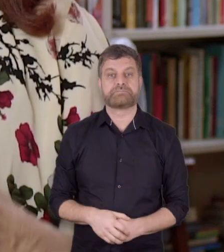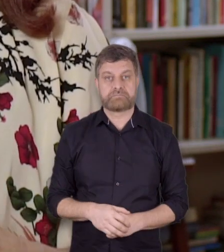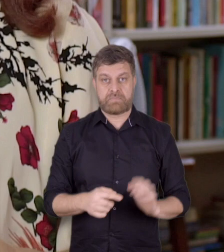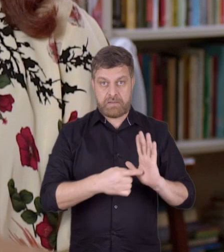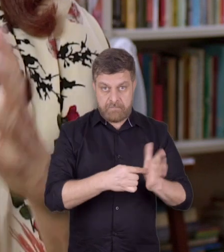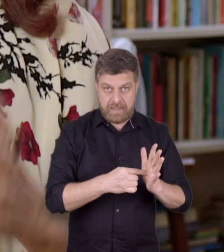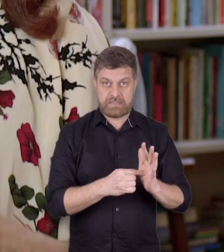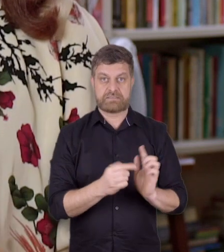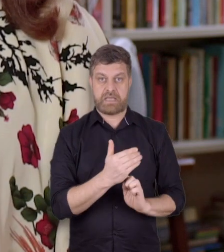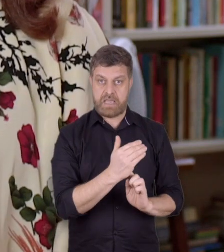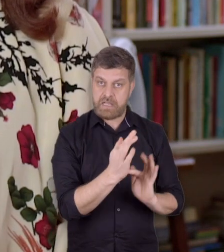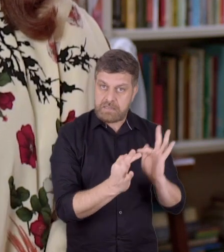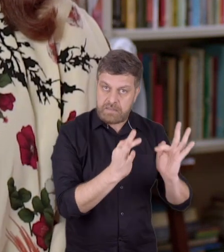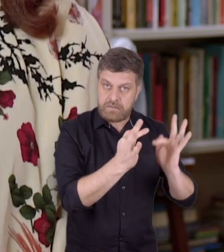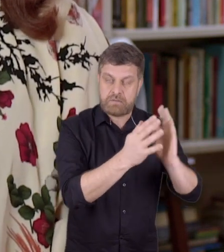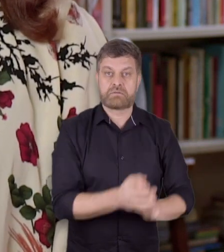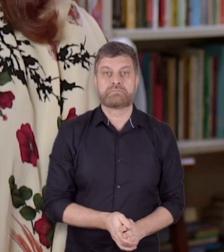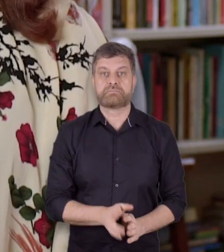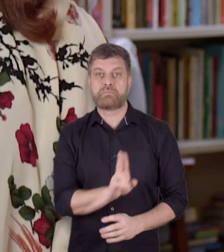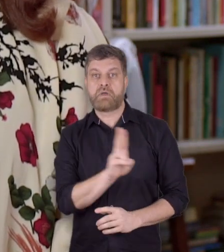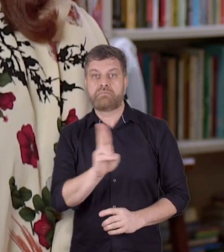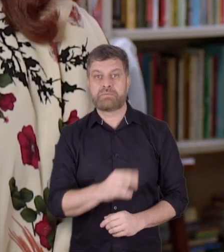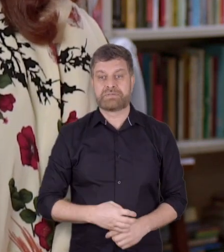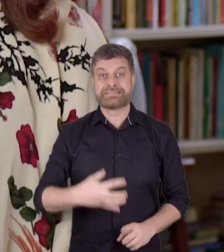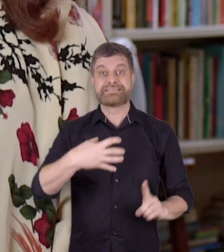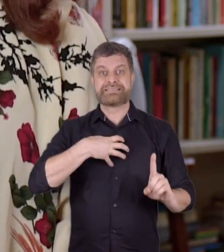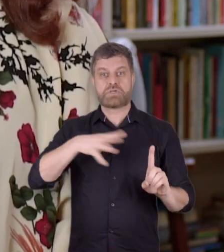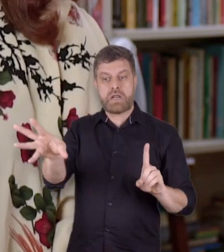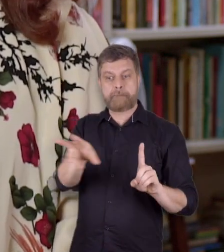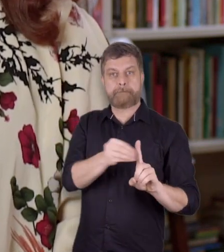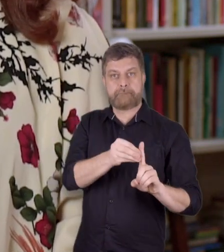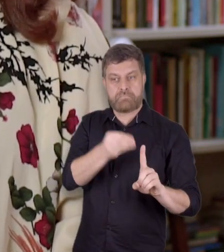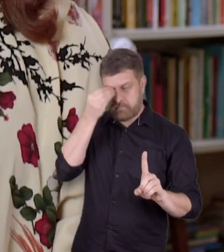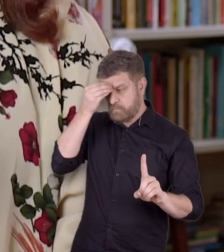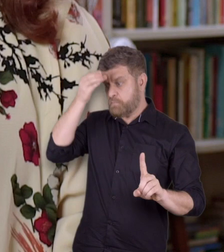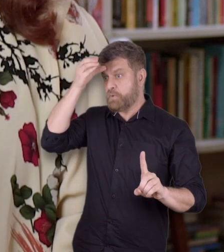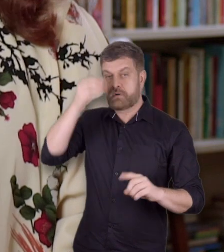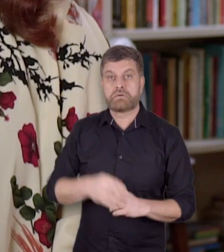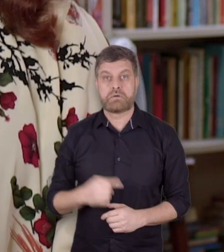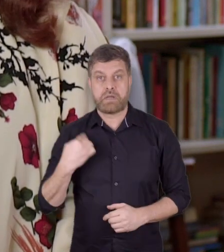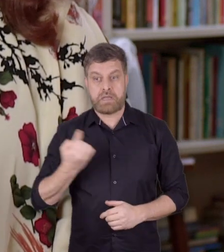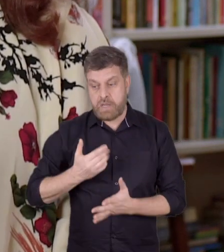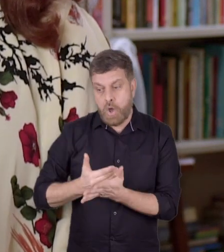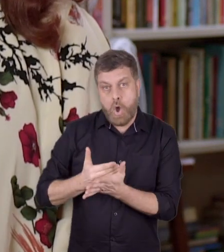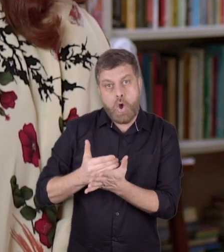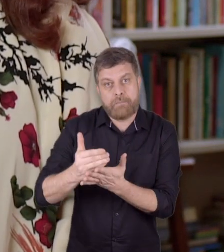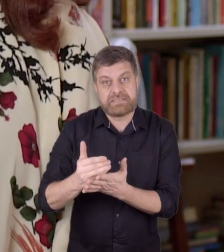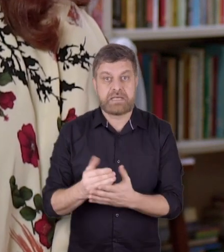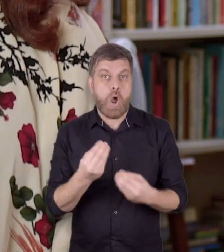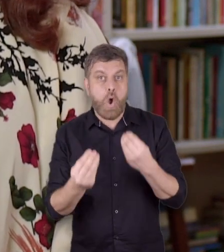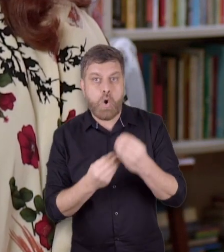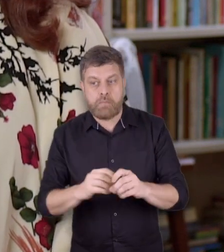e máquinas que eu chamo de sensórias. Ou seja, começaram com a